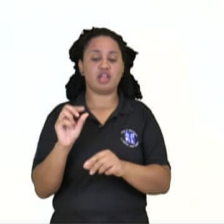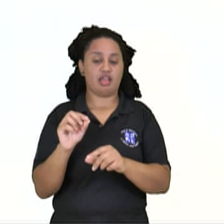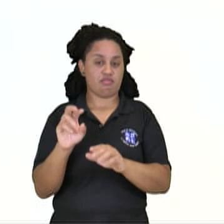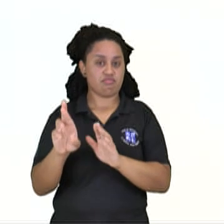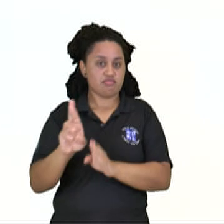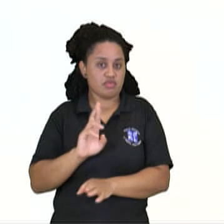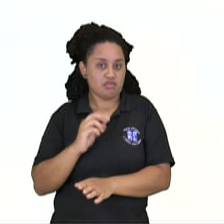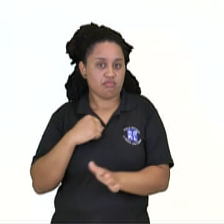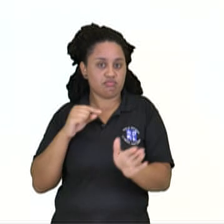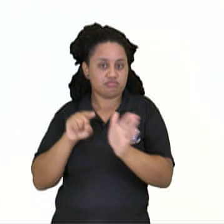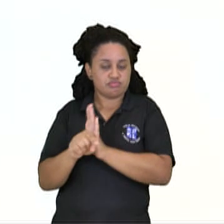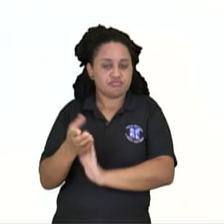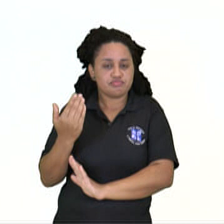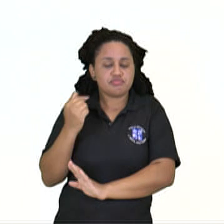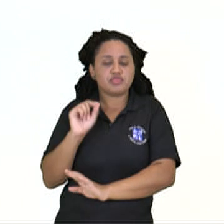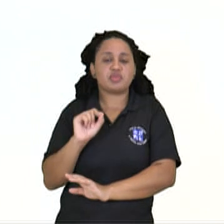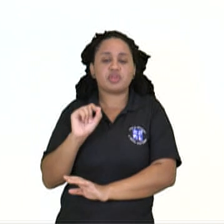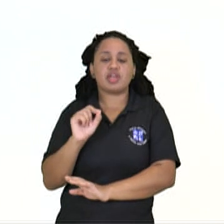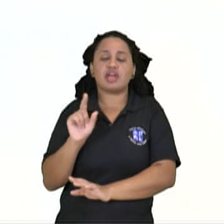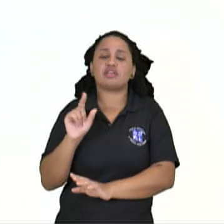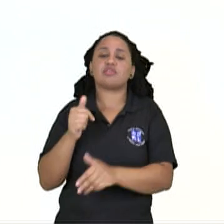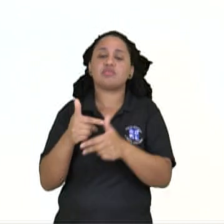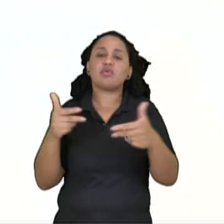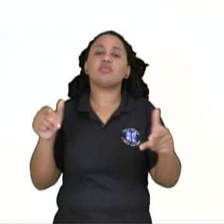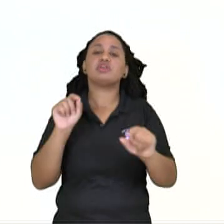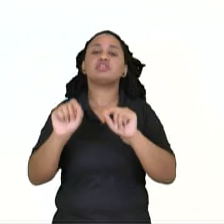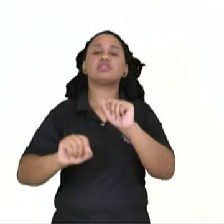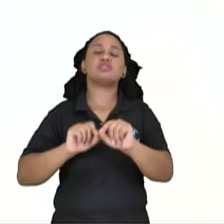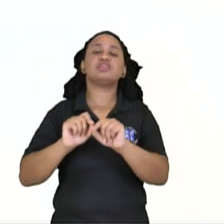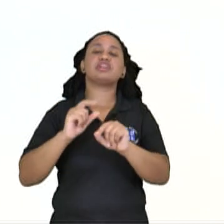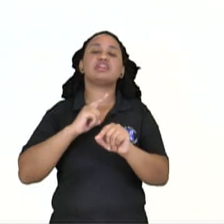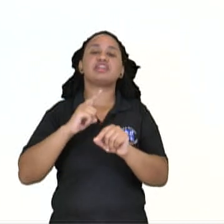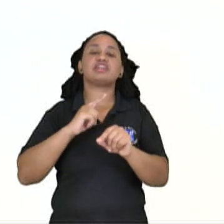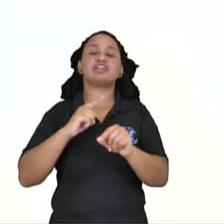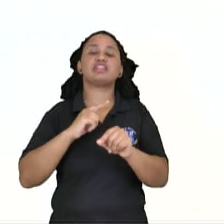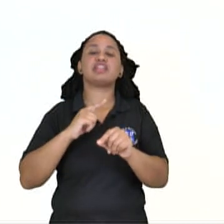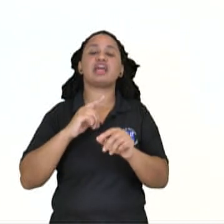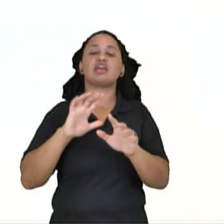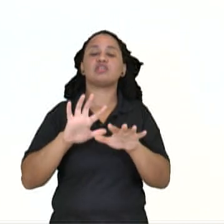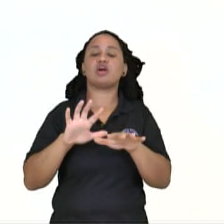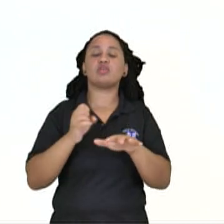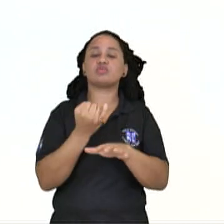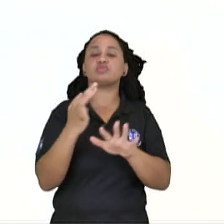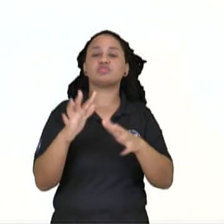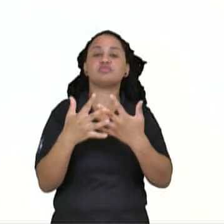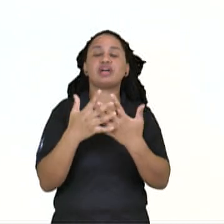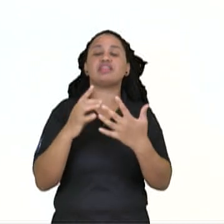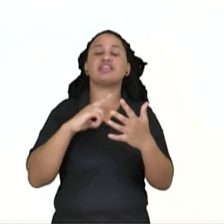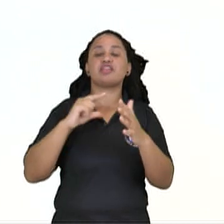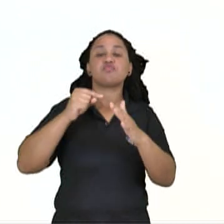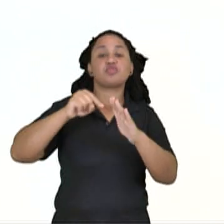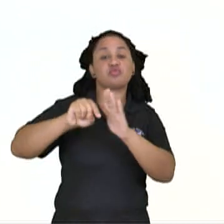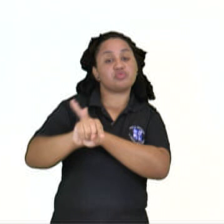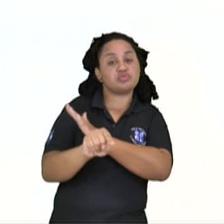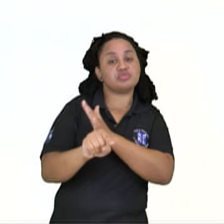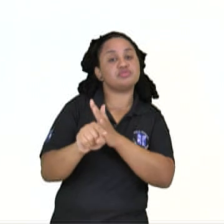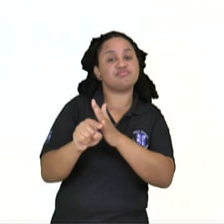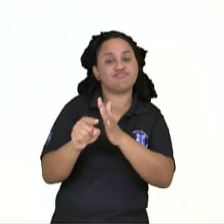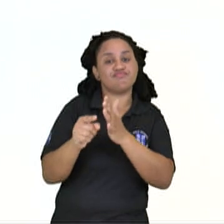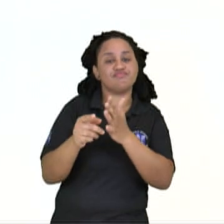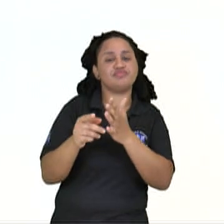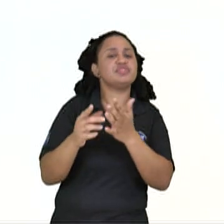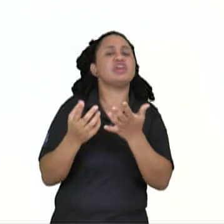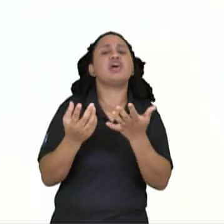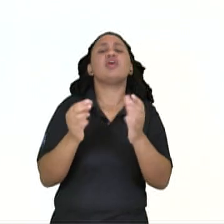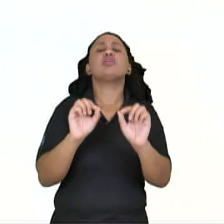aquela questão, né, são obras trabalhadas sobre suportes com profundidade física,